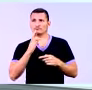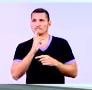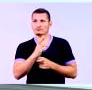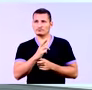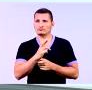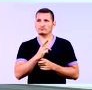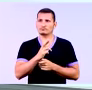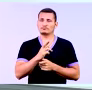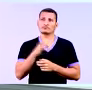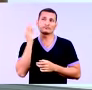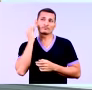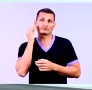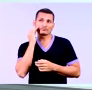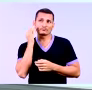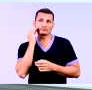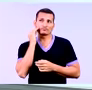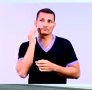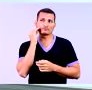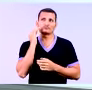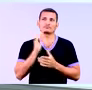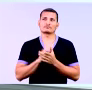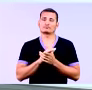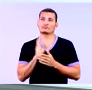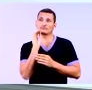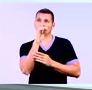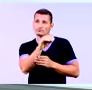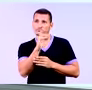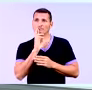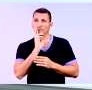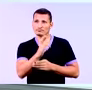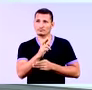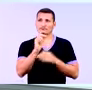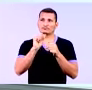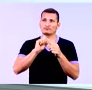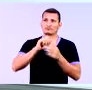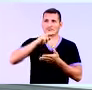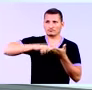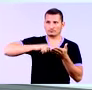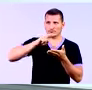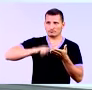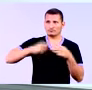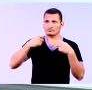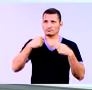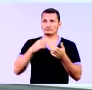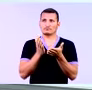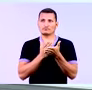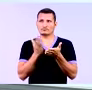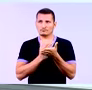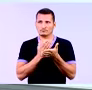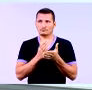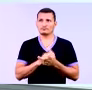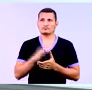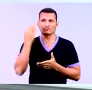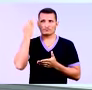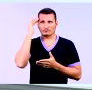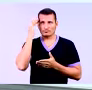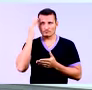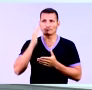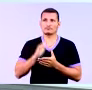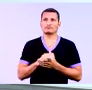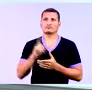de tentarem colocar lá as respostas, façam a leitura necessária do caderno. Entenda